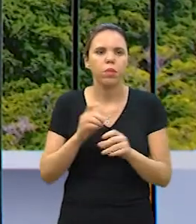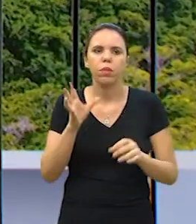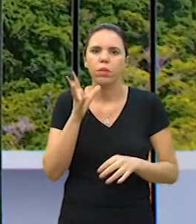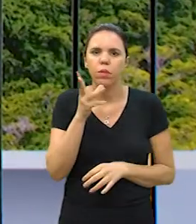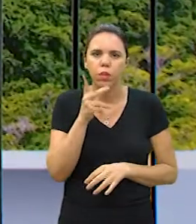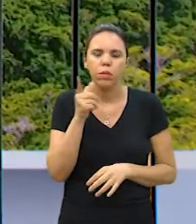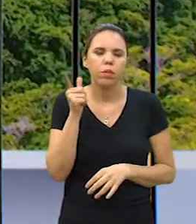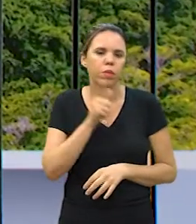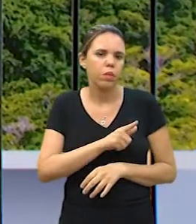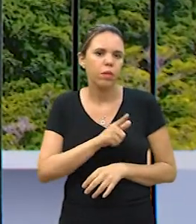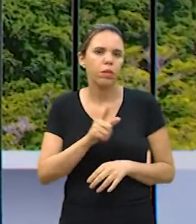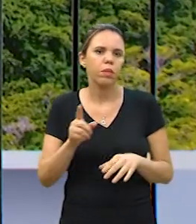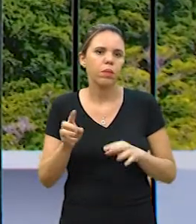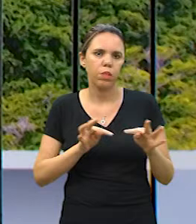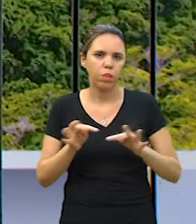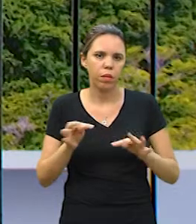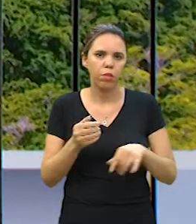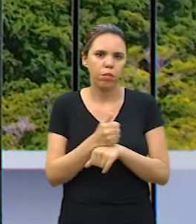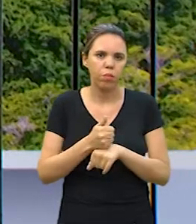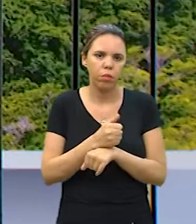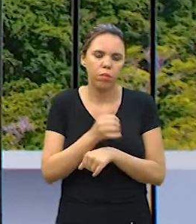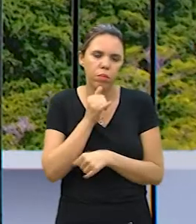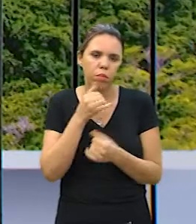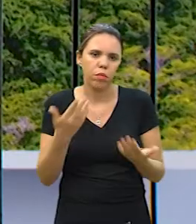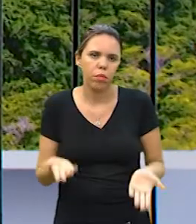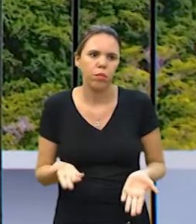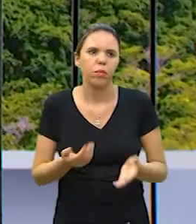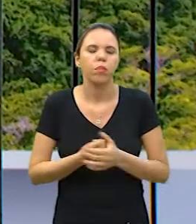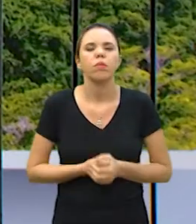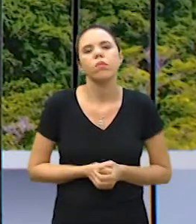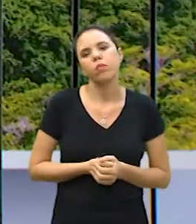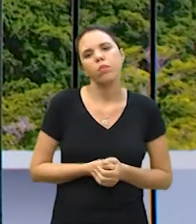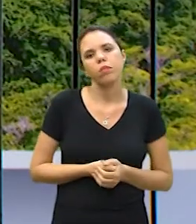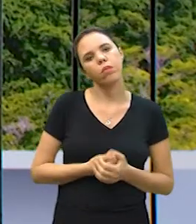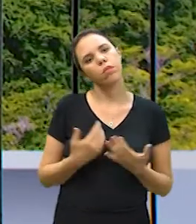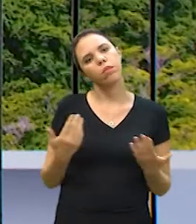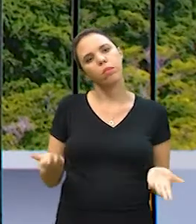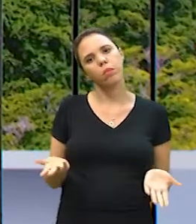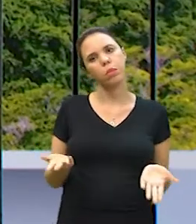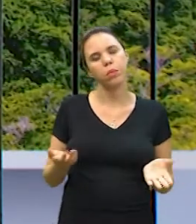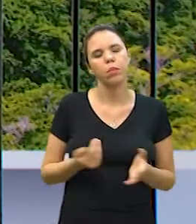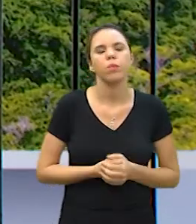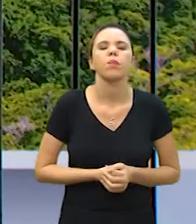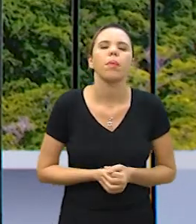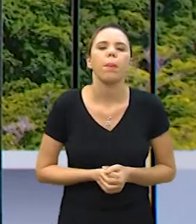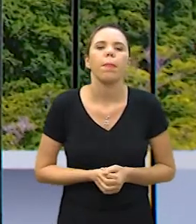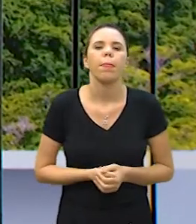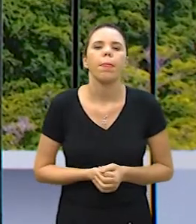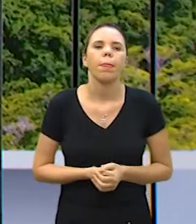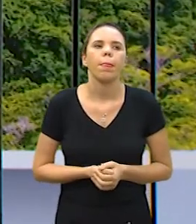difícil, demorado você conseguir uma consulta de especialidade, por exemplo, né? Então,